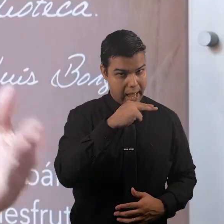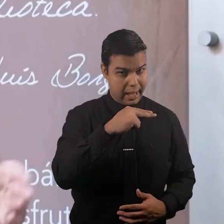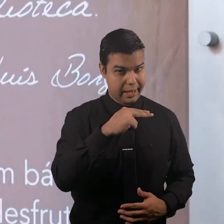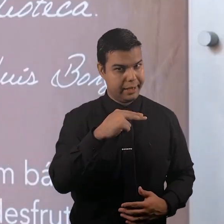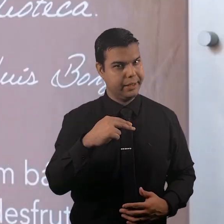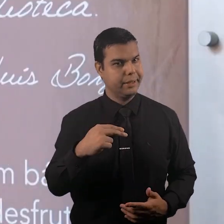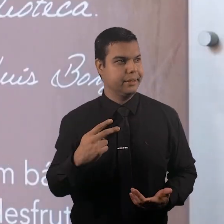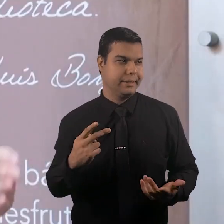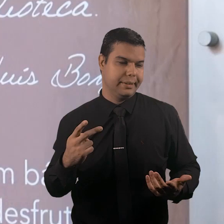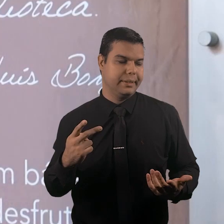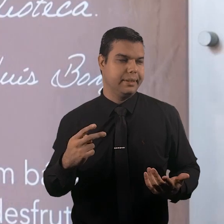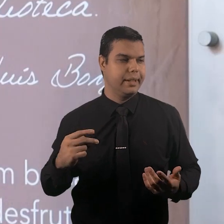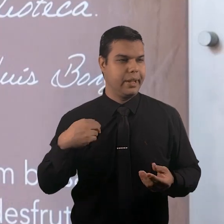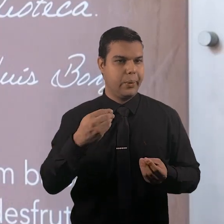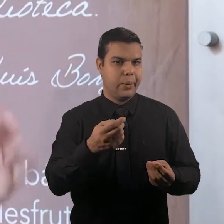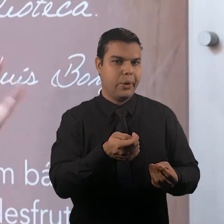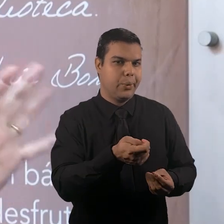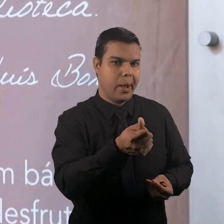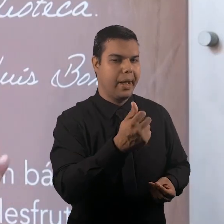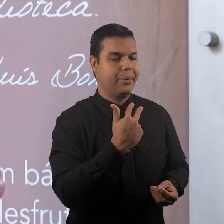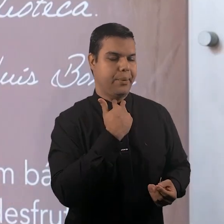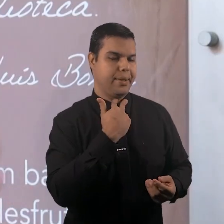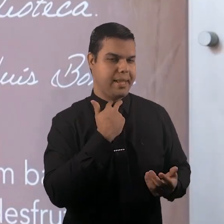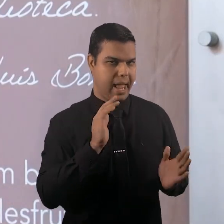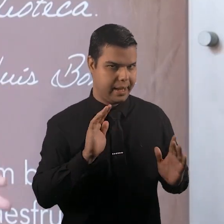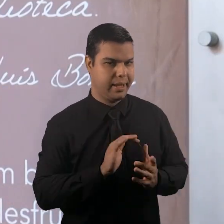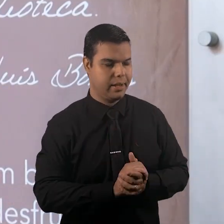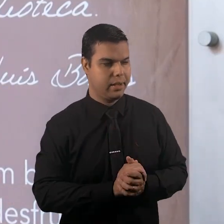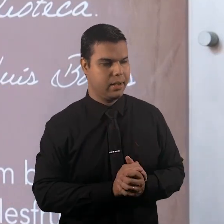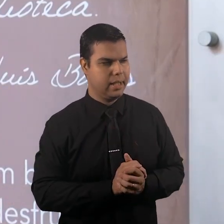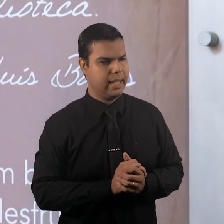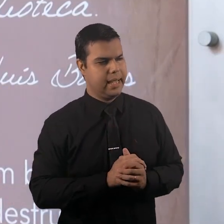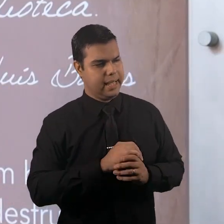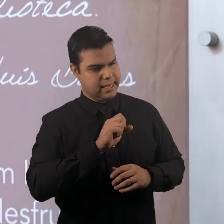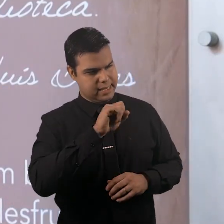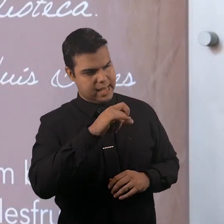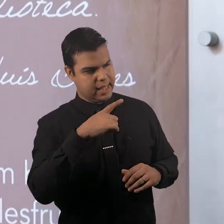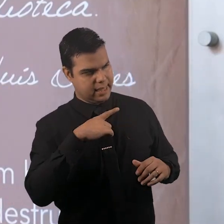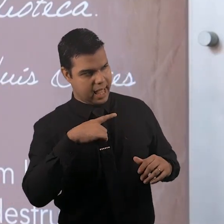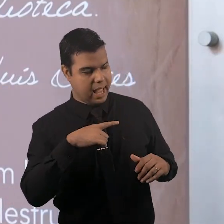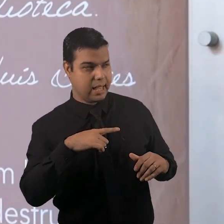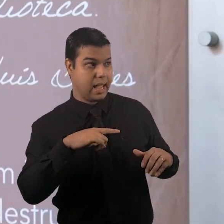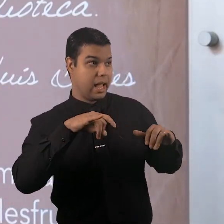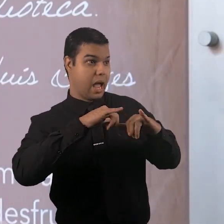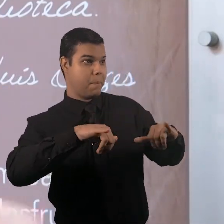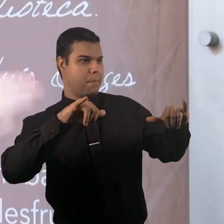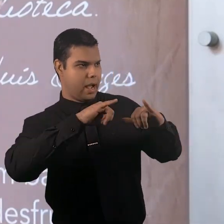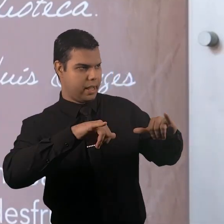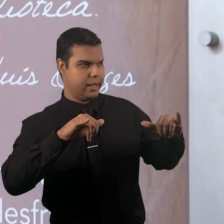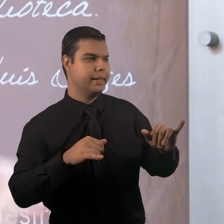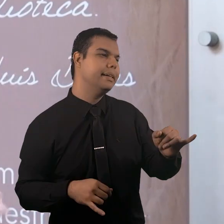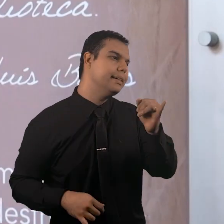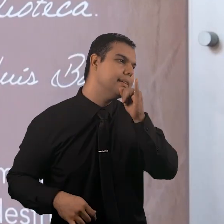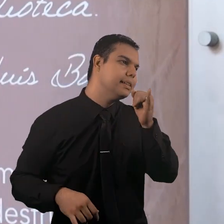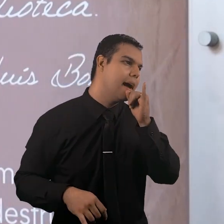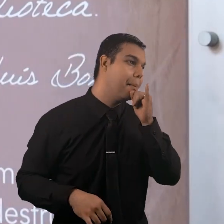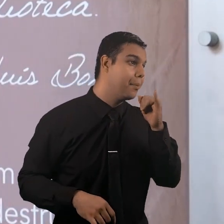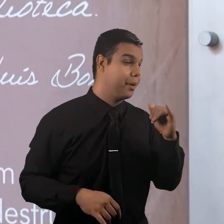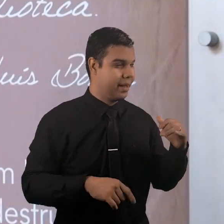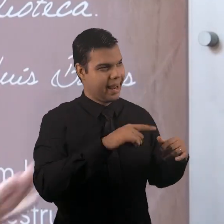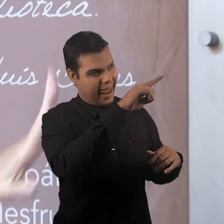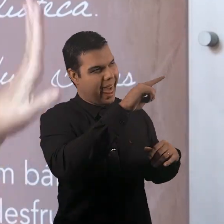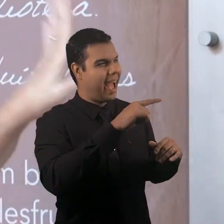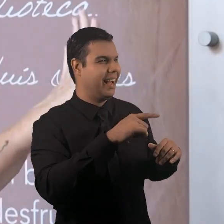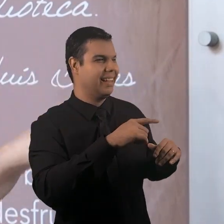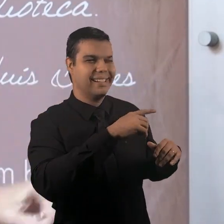e não consigo doar, né, porque ela era muito pequena e tal. A minha pergunta é a seguinte, se houvesse uma campanha, vê se eu estou viajando, os salões de cabeleireiro